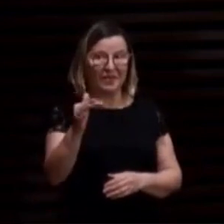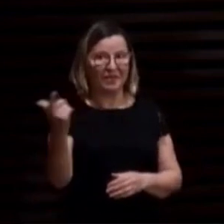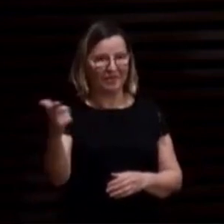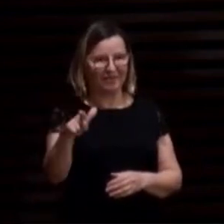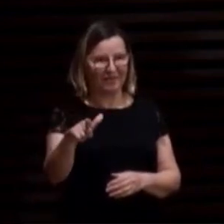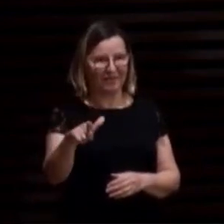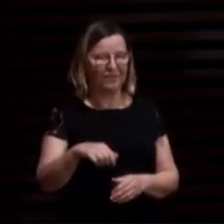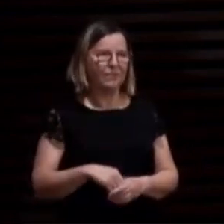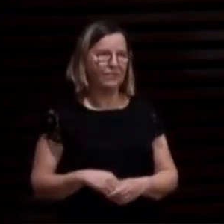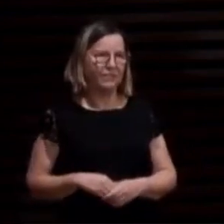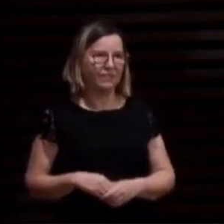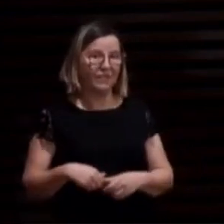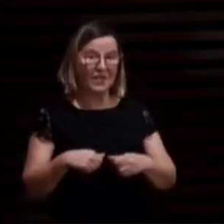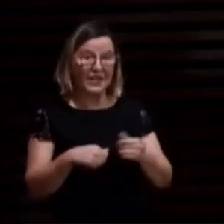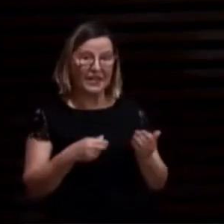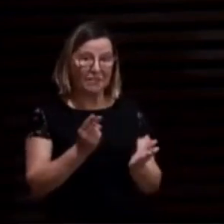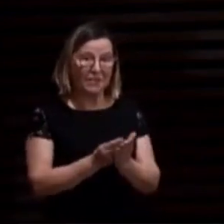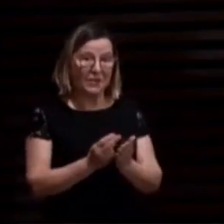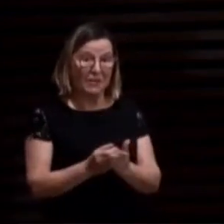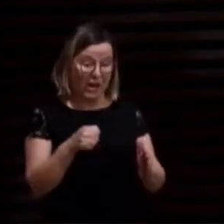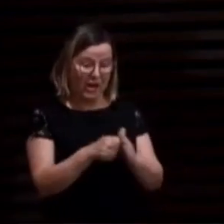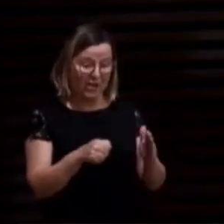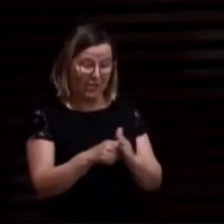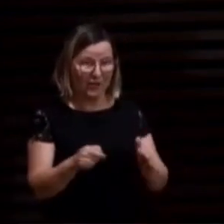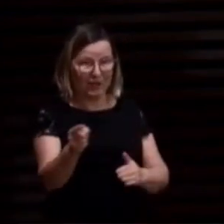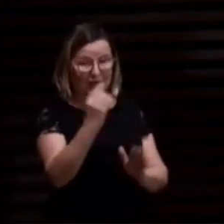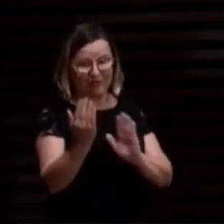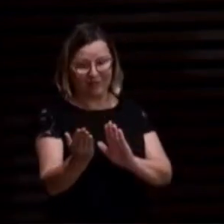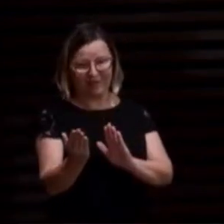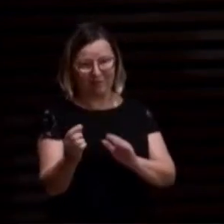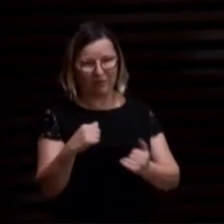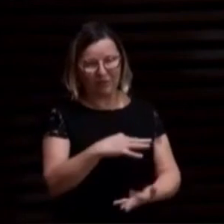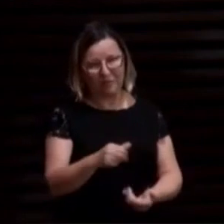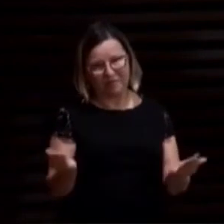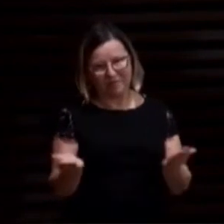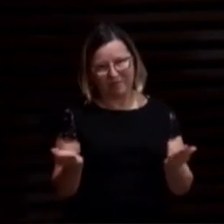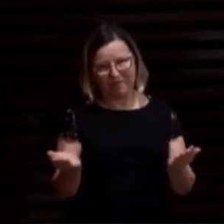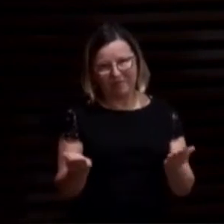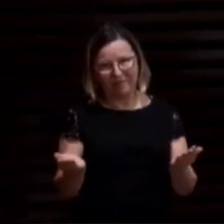E esta é a mesma luta que nós estamos enfrentando no mundo atual.